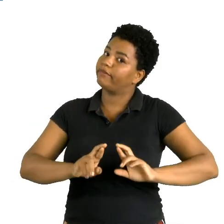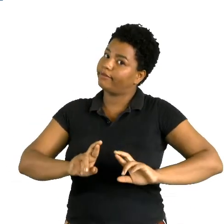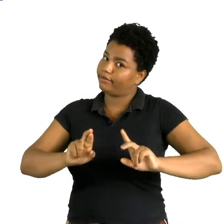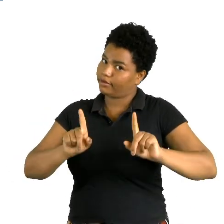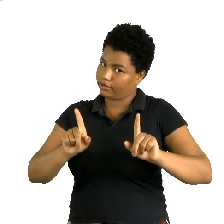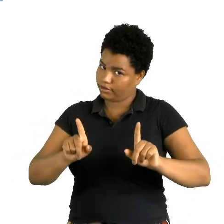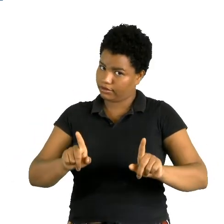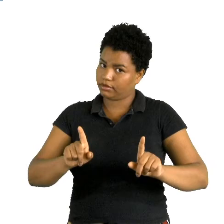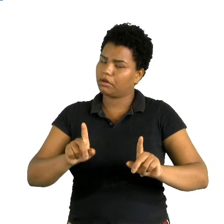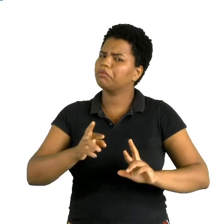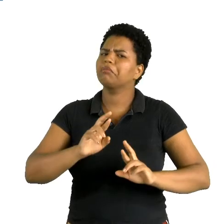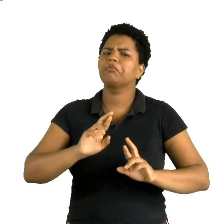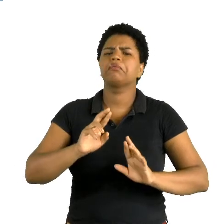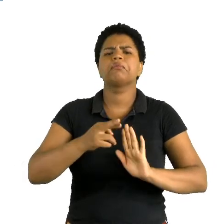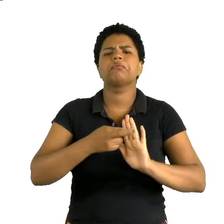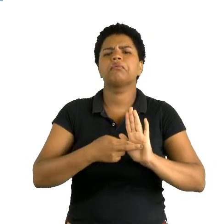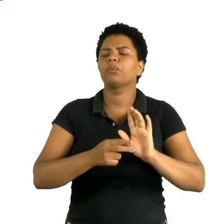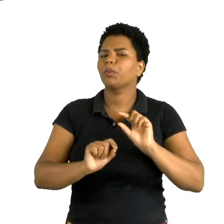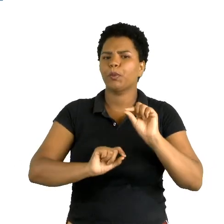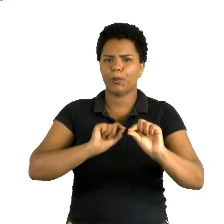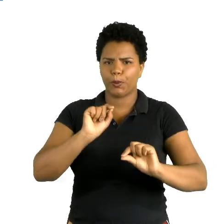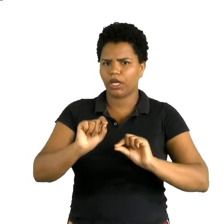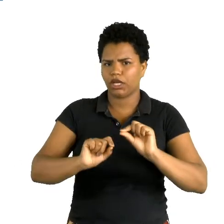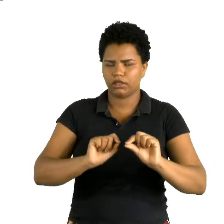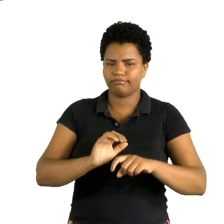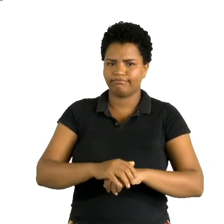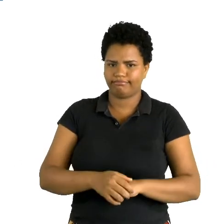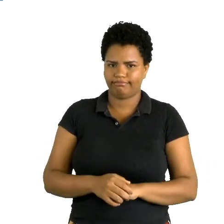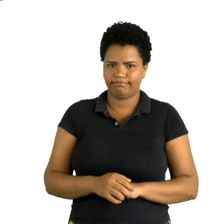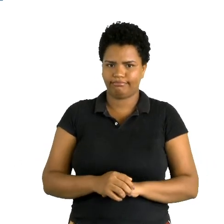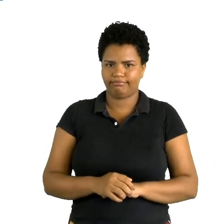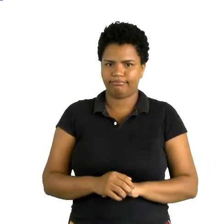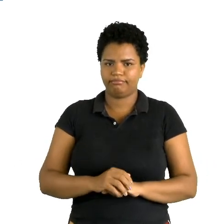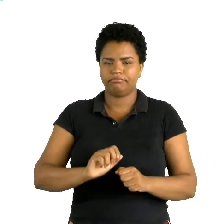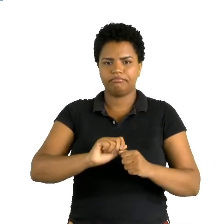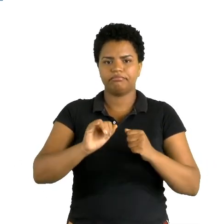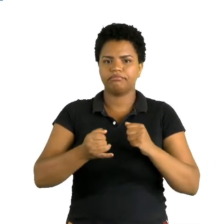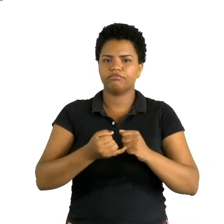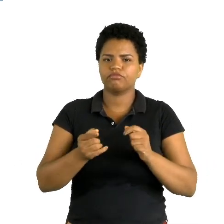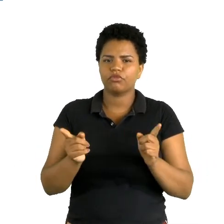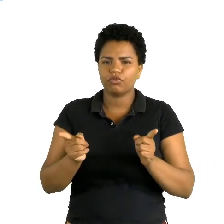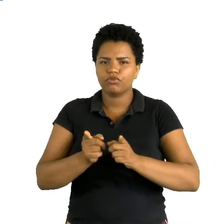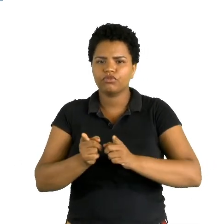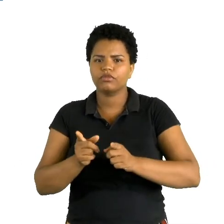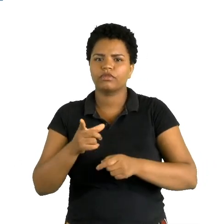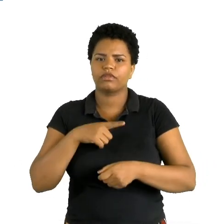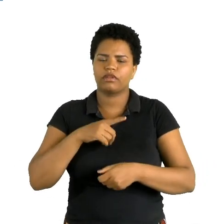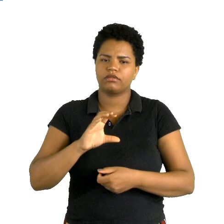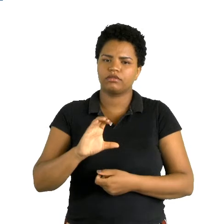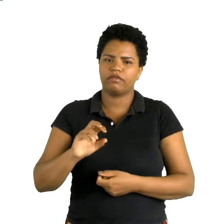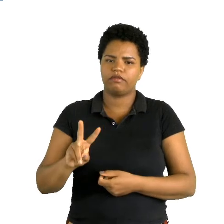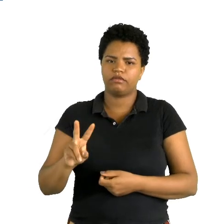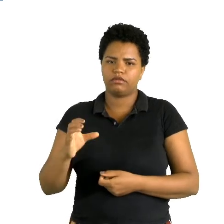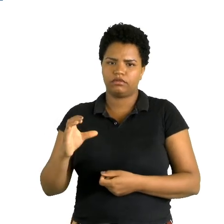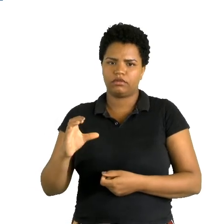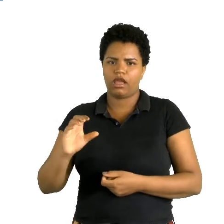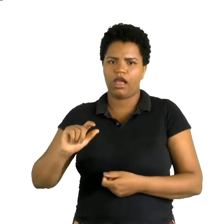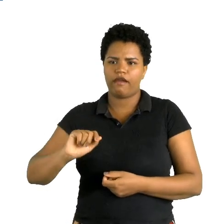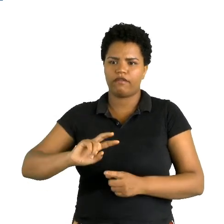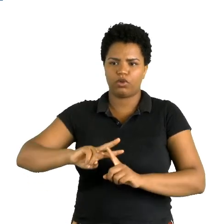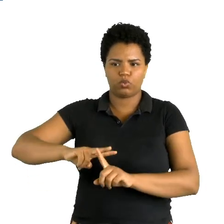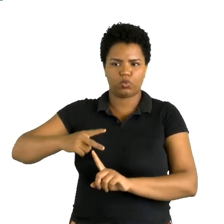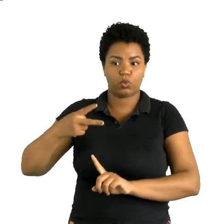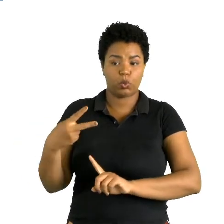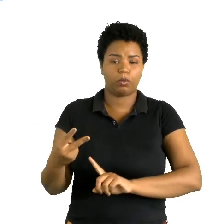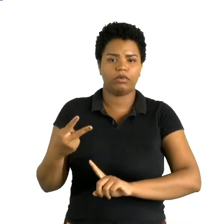diferenciada. Que regrinha é essa? Quando esse adjetivo é curto, né, e termina com CVC, a gente vai duplicar, ou seja,